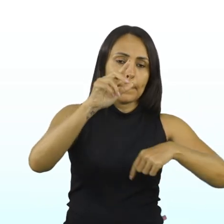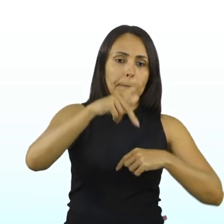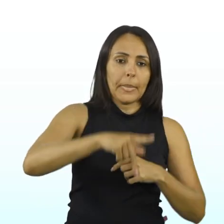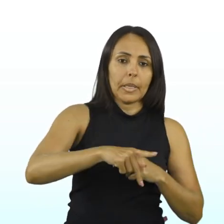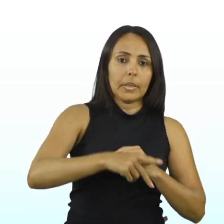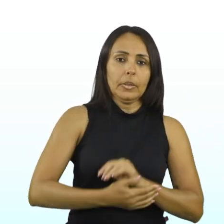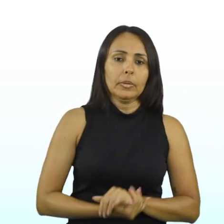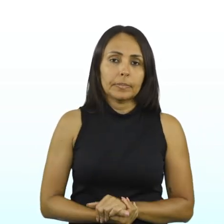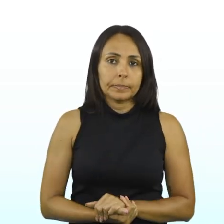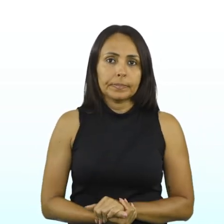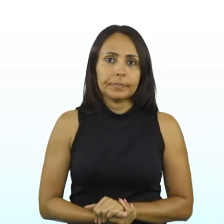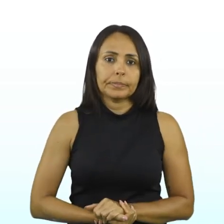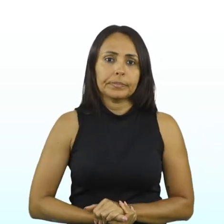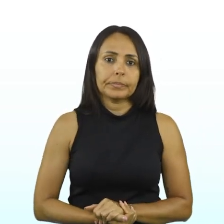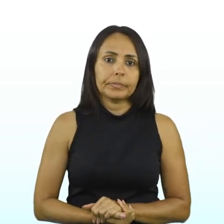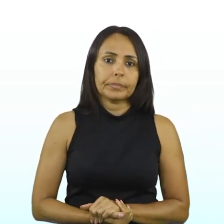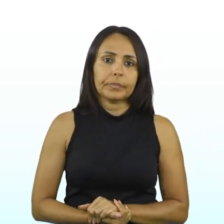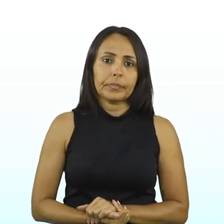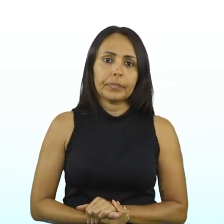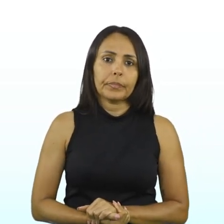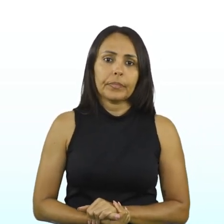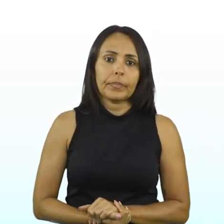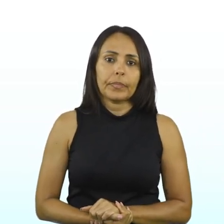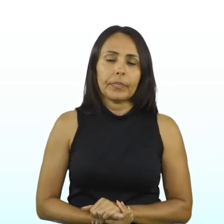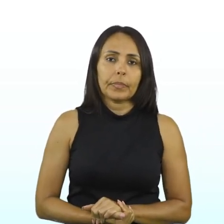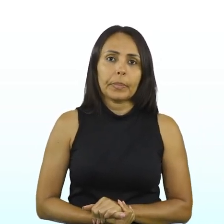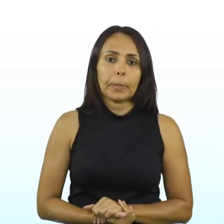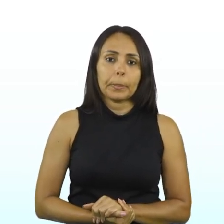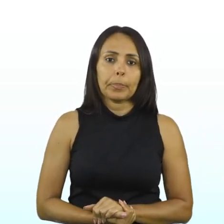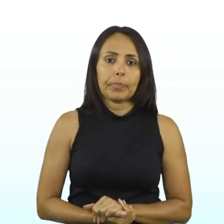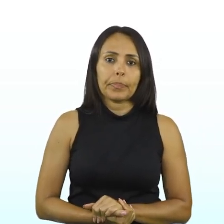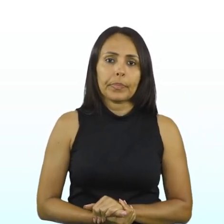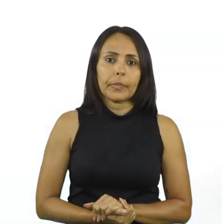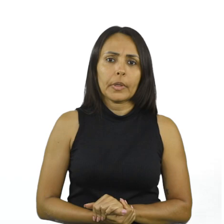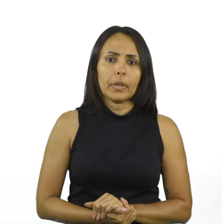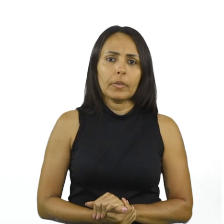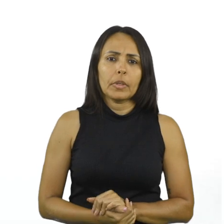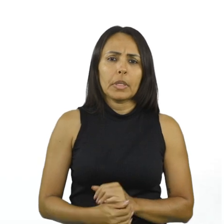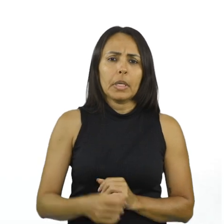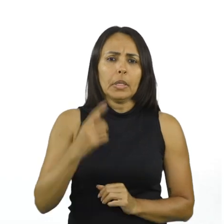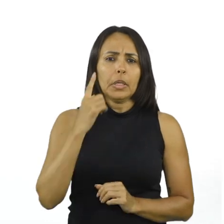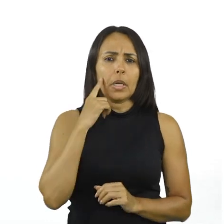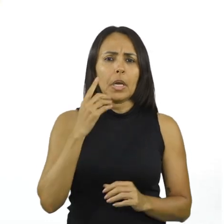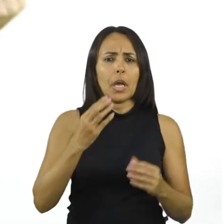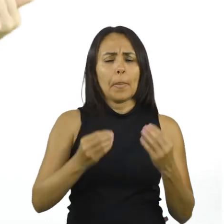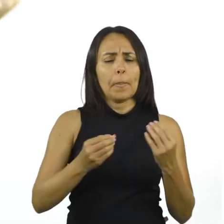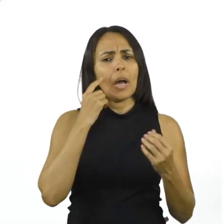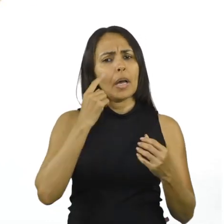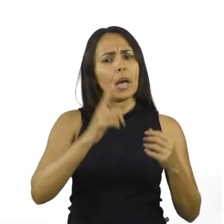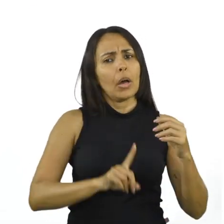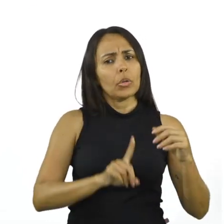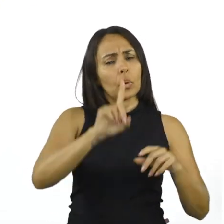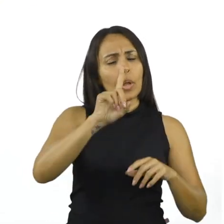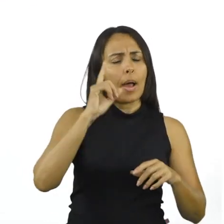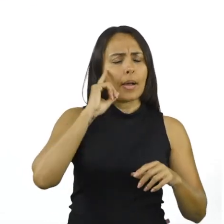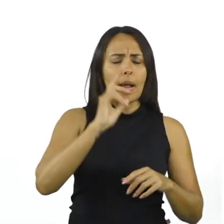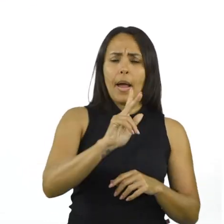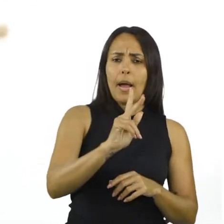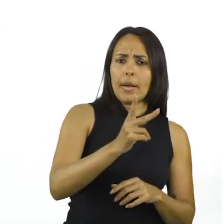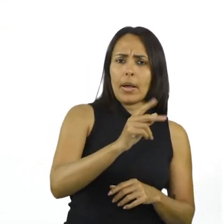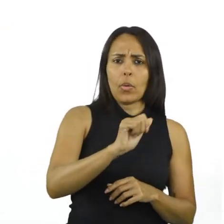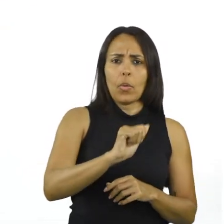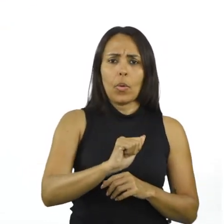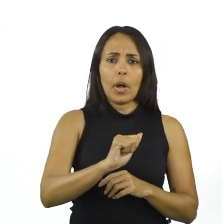que força é o peso, o deslocamento é substituído pela letrinha H. Aí vocês acham, mas a altura H é com A, por